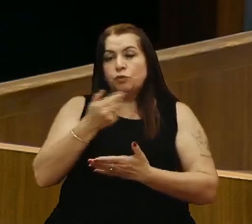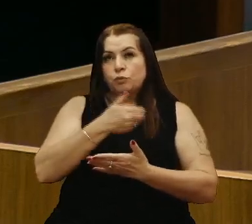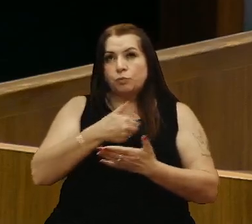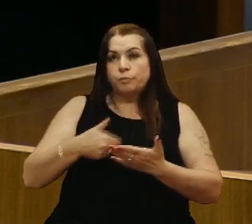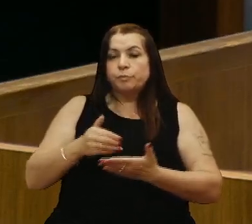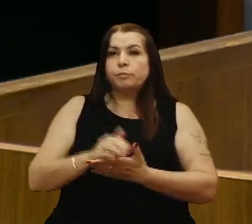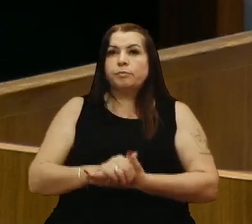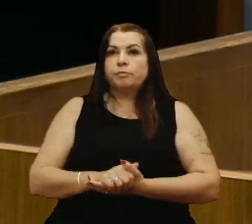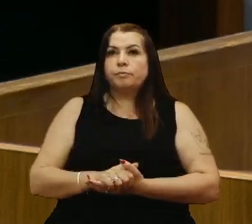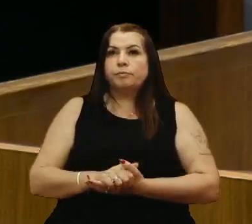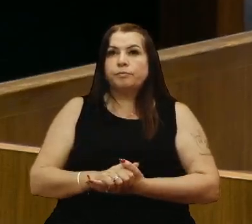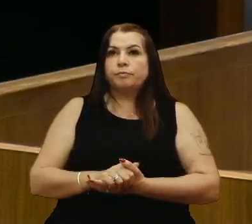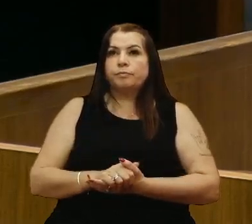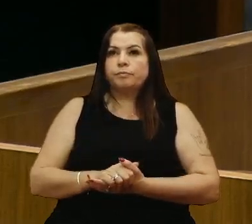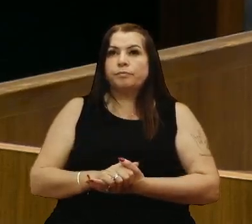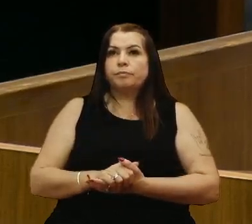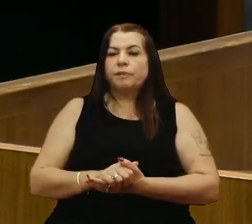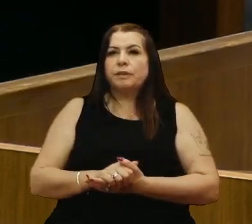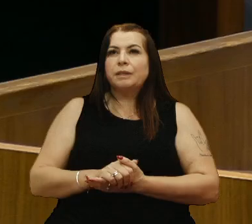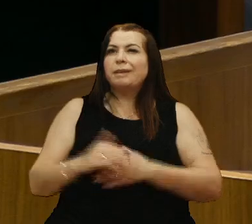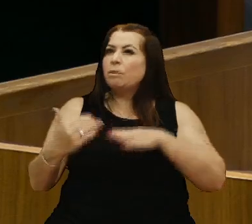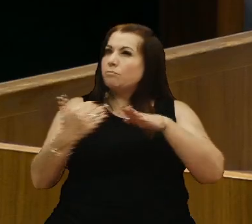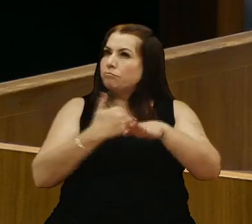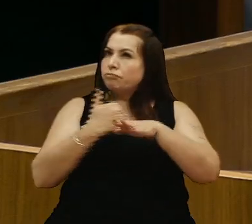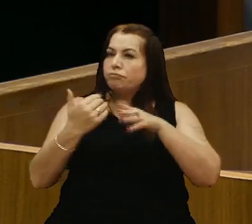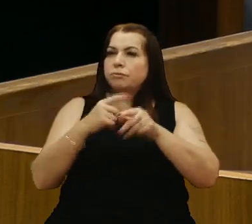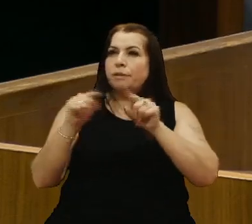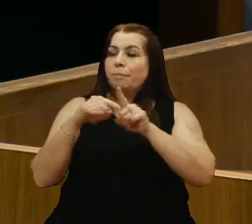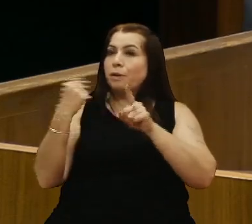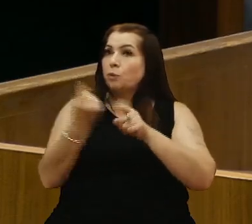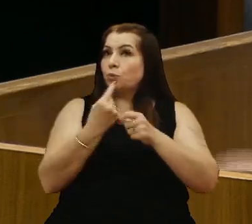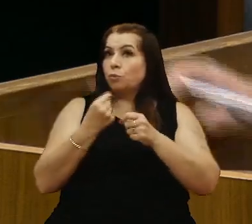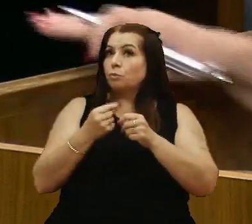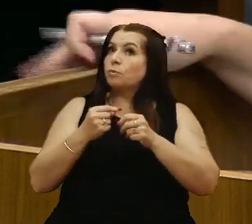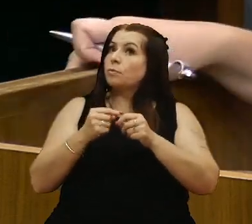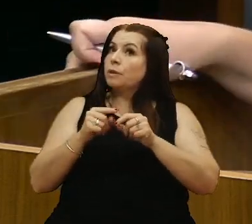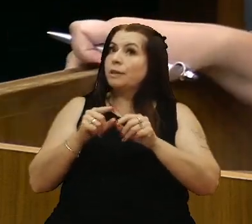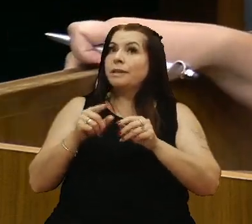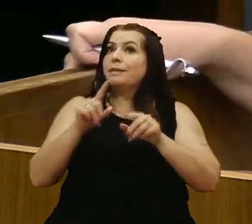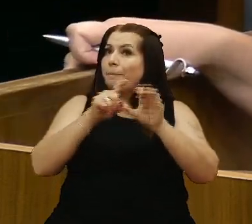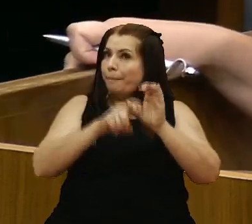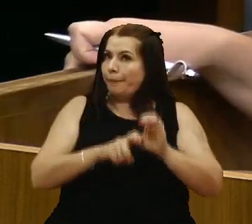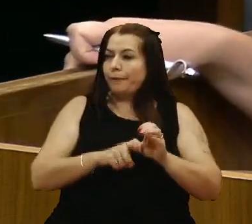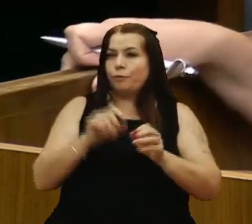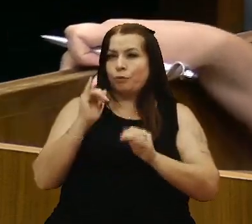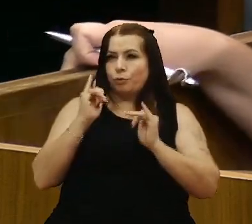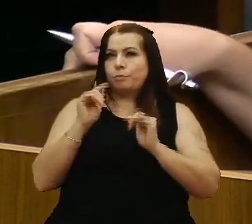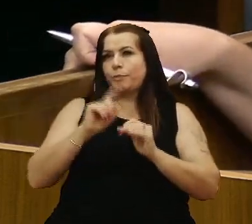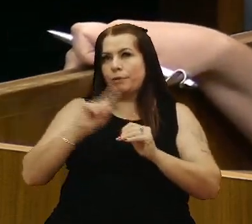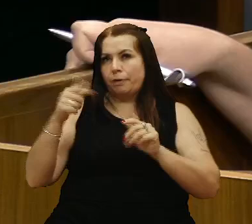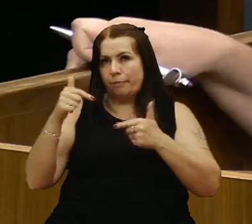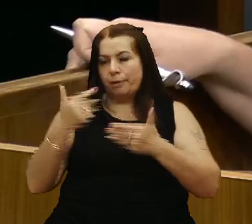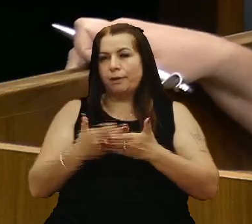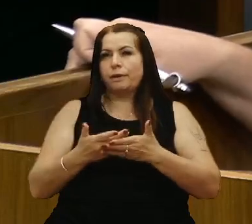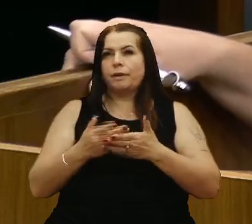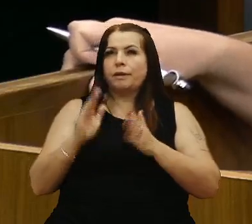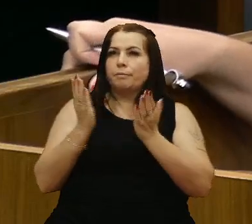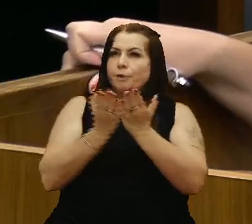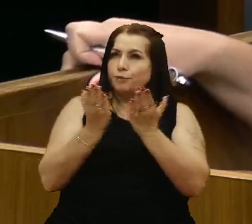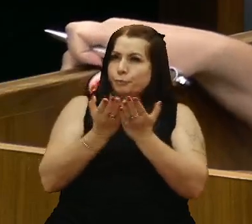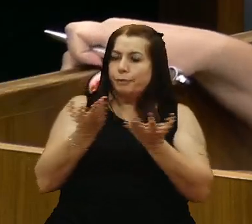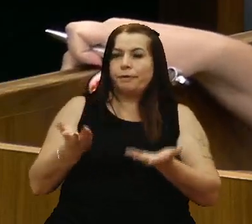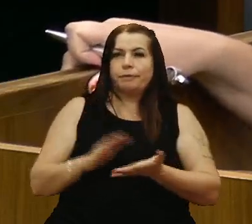público, mobilidade urbana, que mexe realmente com as pessoas que dependem do ônibus para trabalhar, para